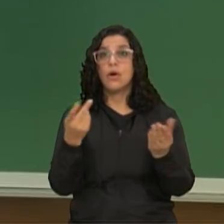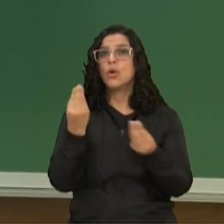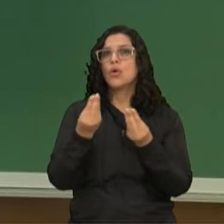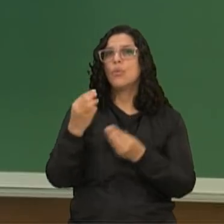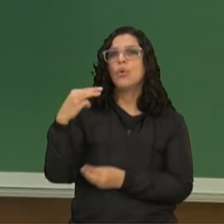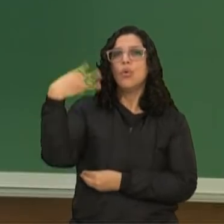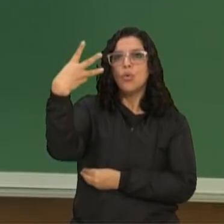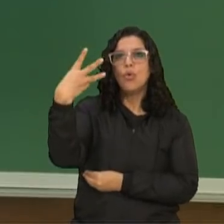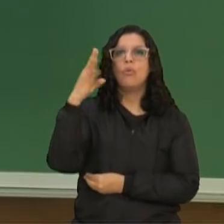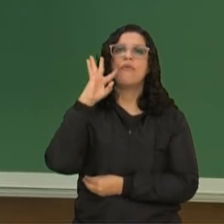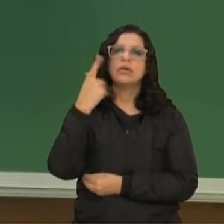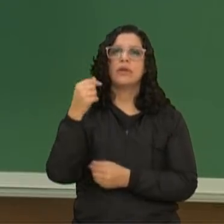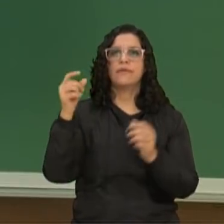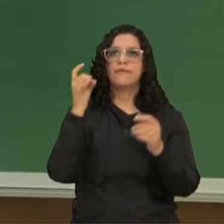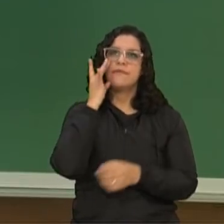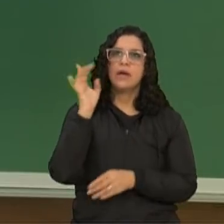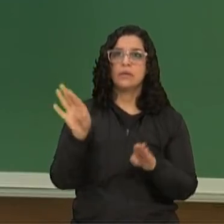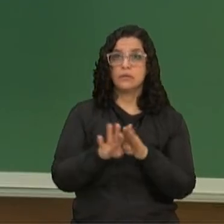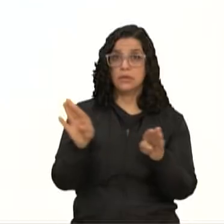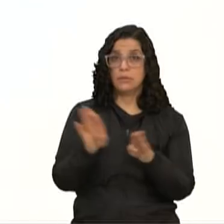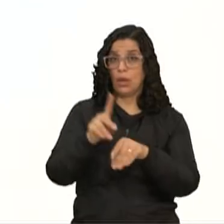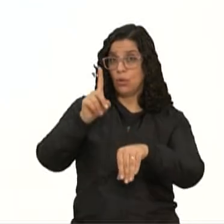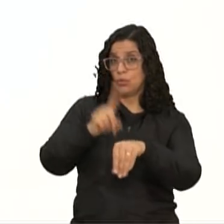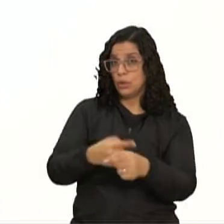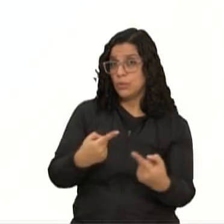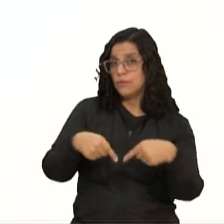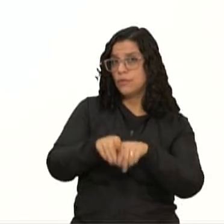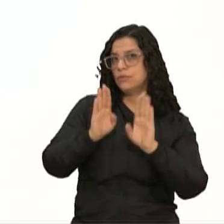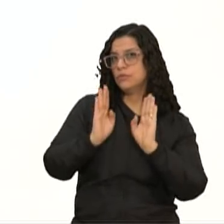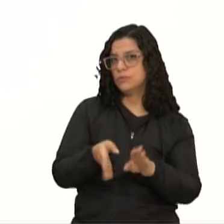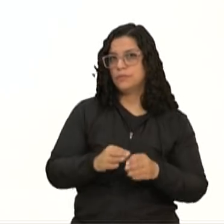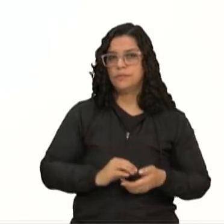ficar fácil de resolver. Um tempinho para vocês resolverem essa questão.